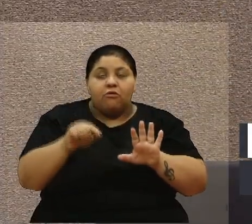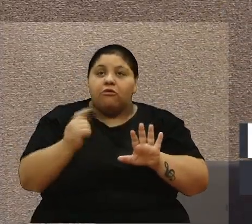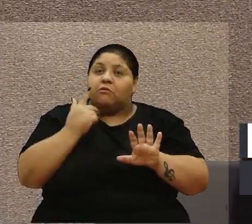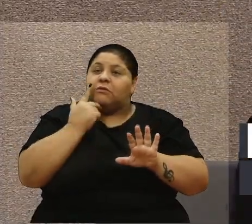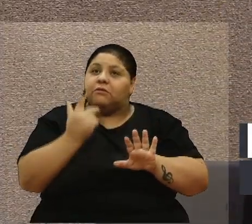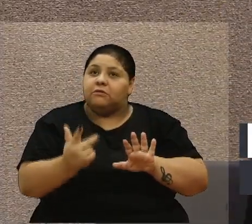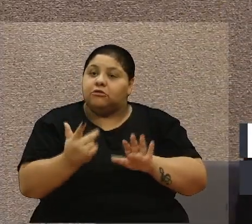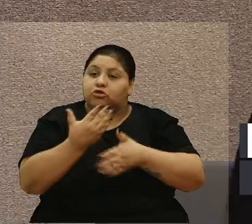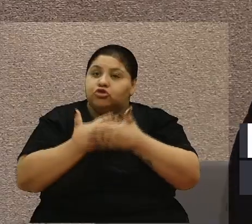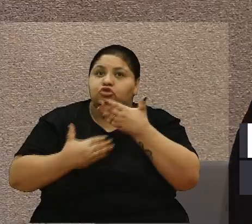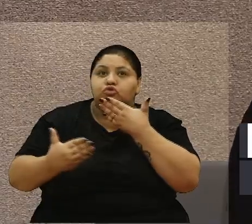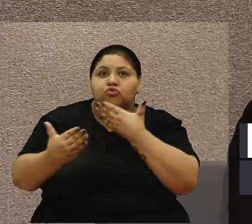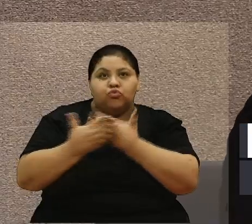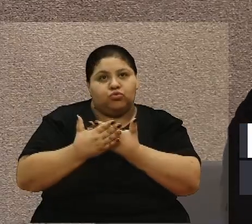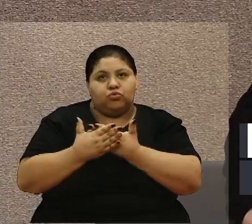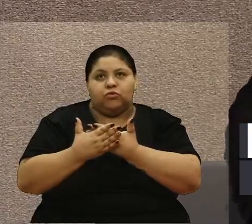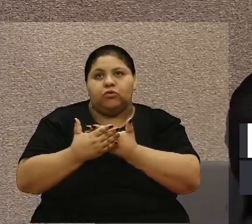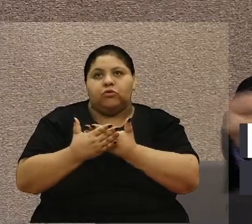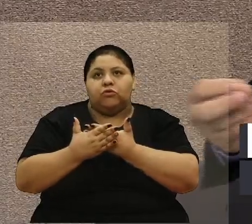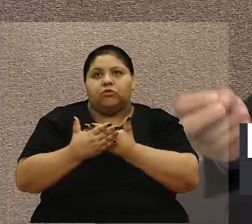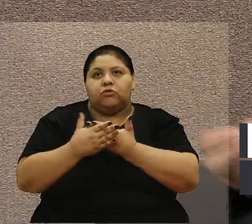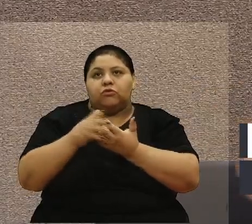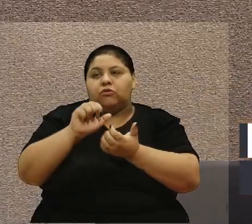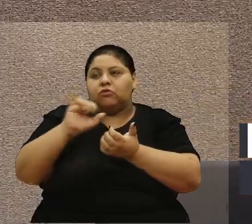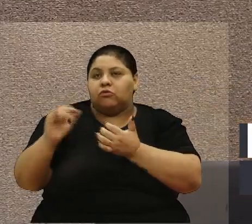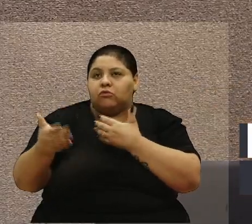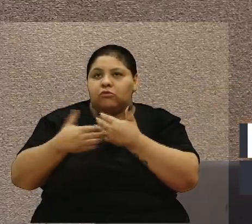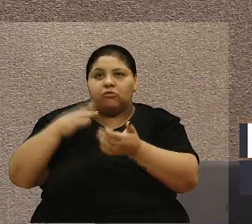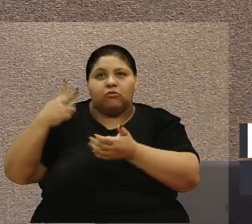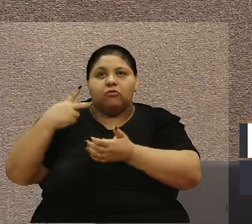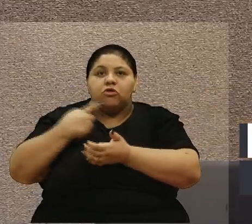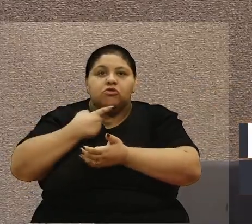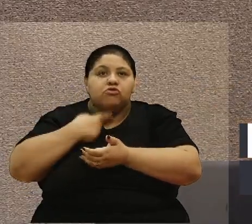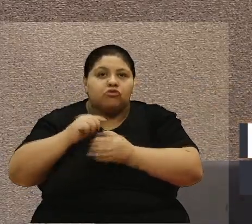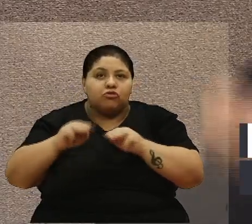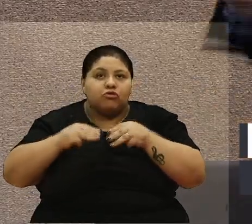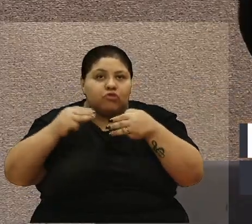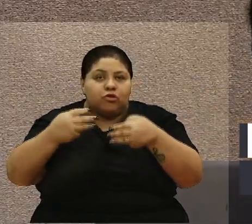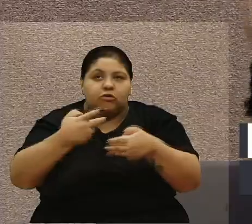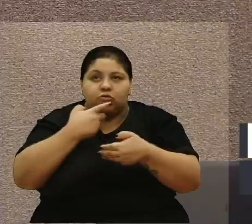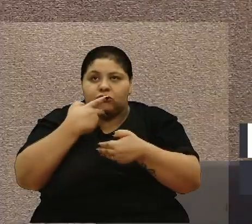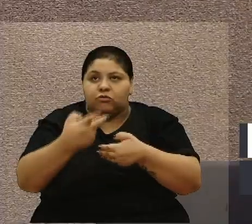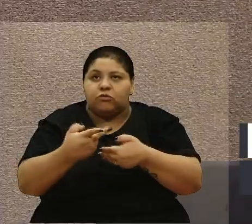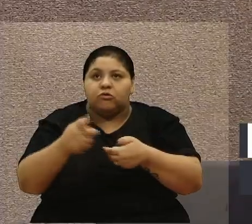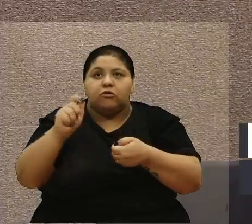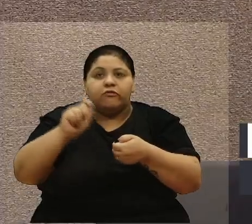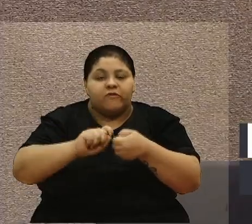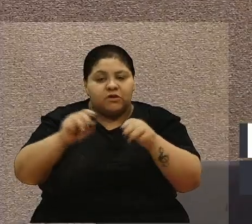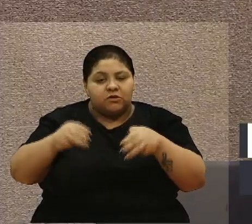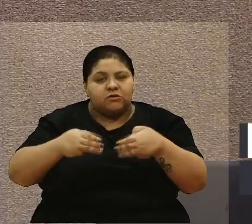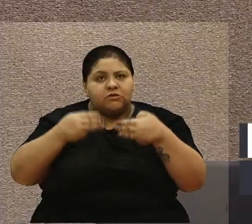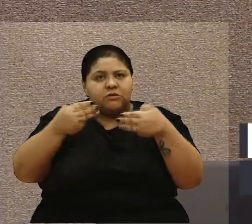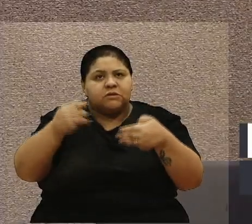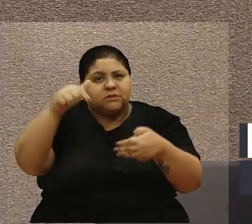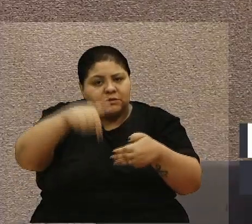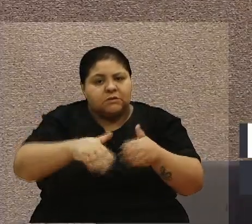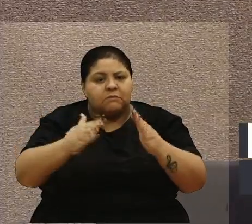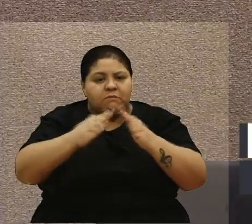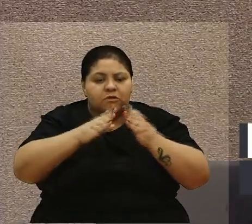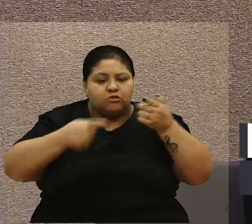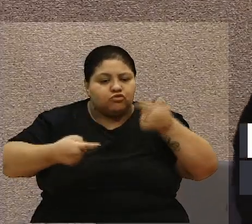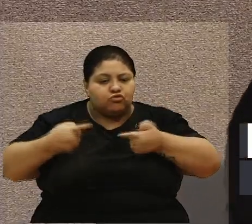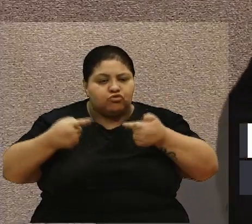a respeito de tudo. Se qualquer vereador aqui não gostou da moção que foi colocada, faça uma moção, traga para essa casa para